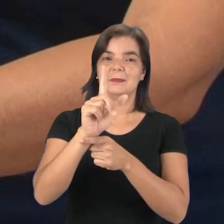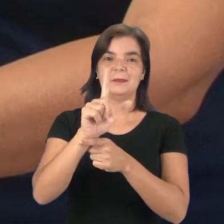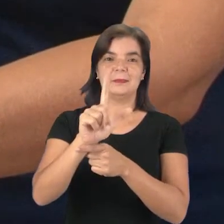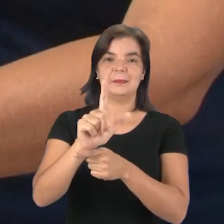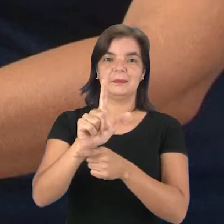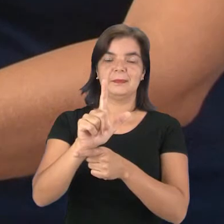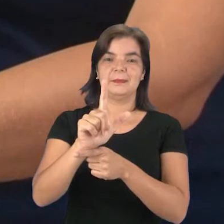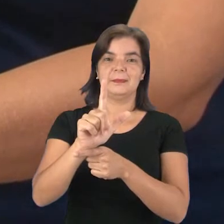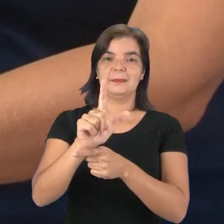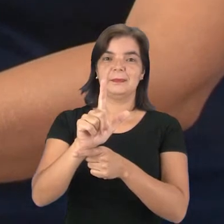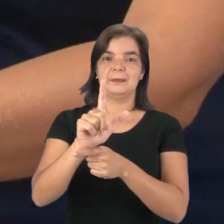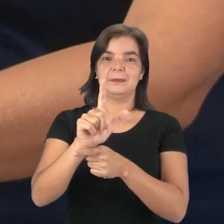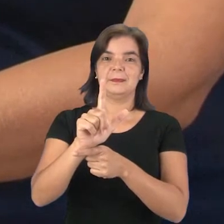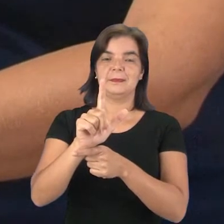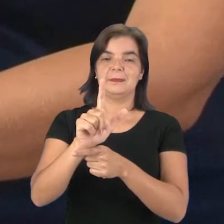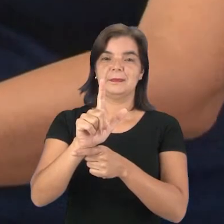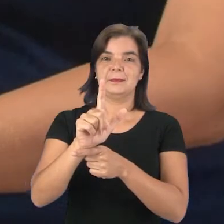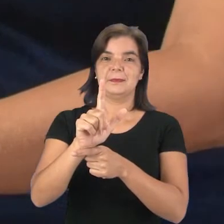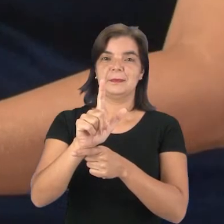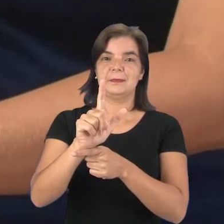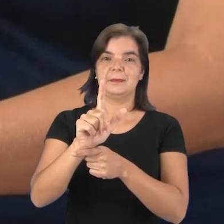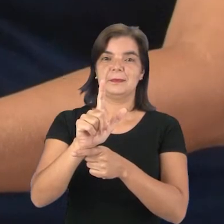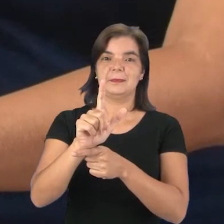a l